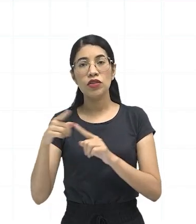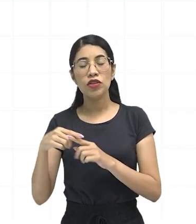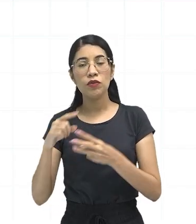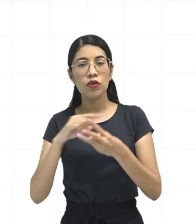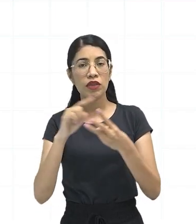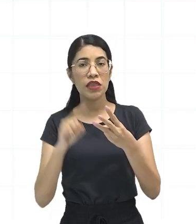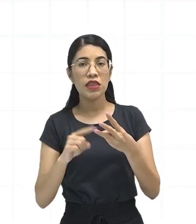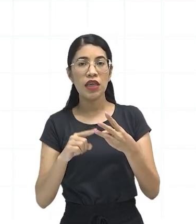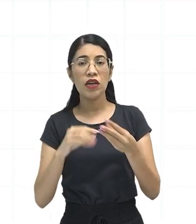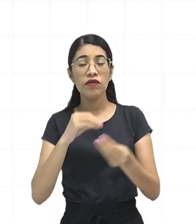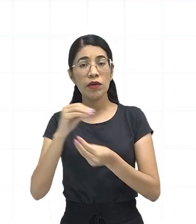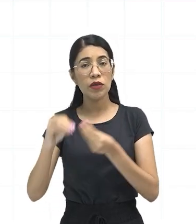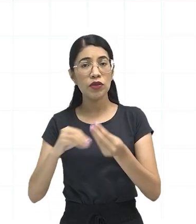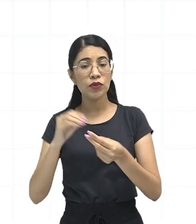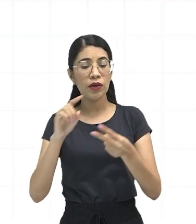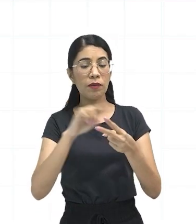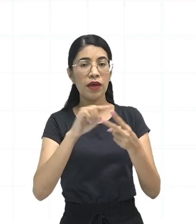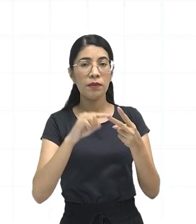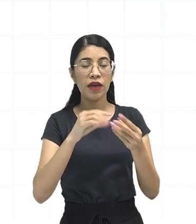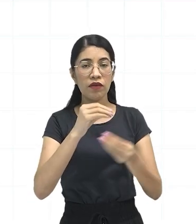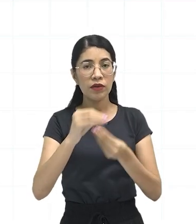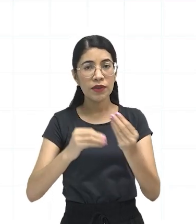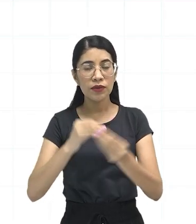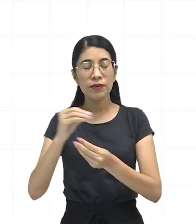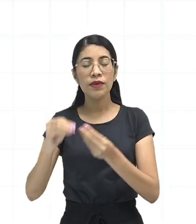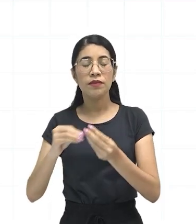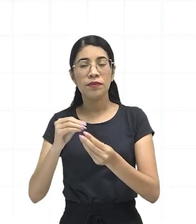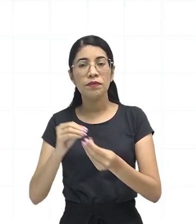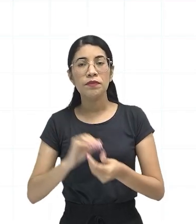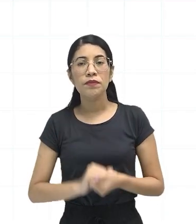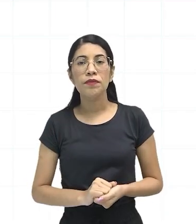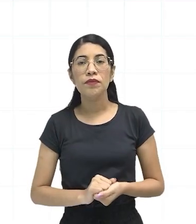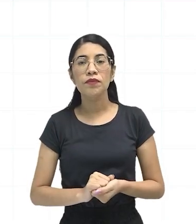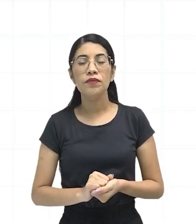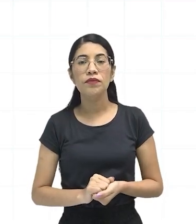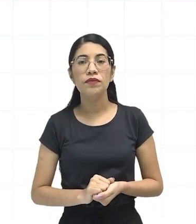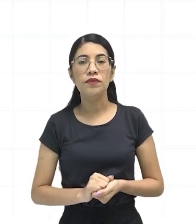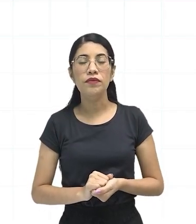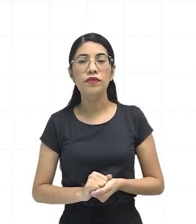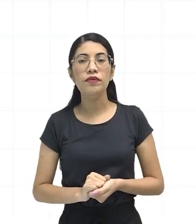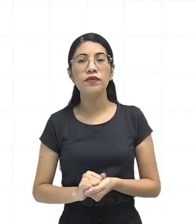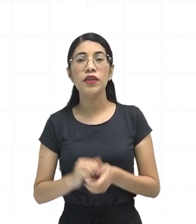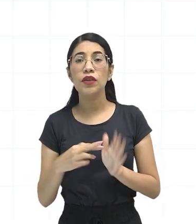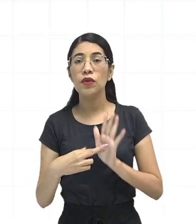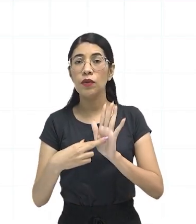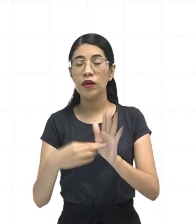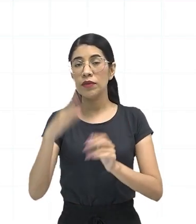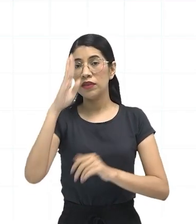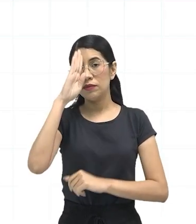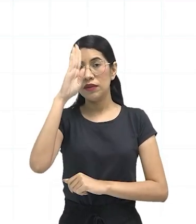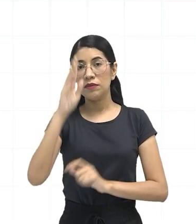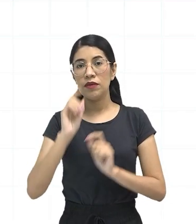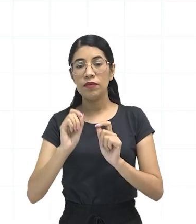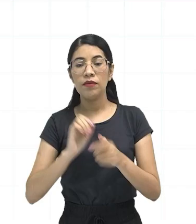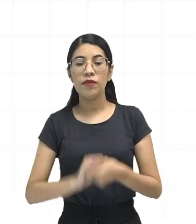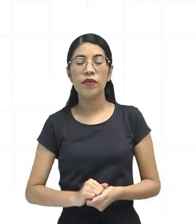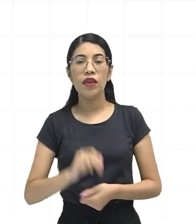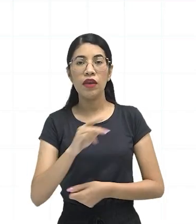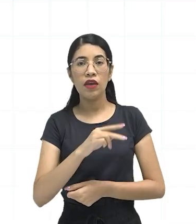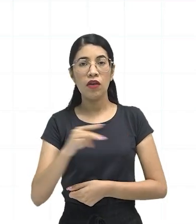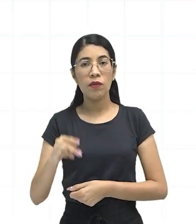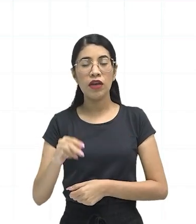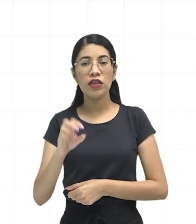é uma mistura das duas primeiras vertentes, tá bom? Dos dois primeiros estilos. E o seu representante é o